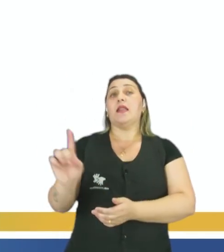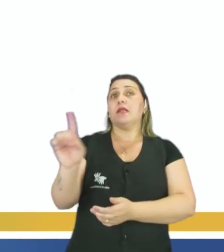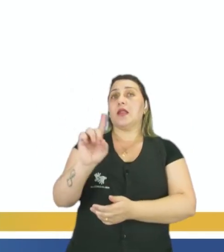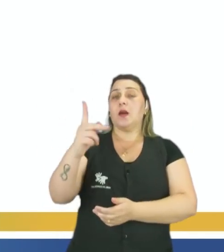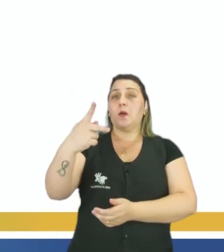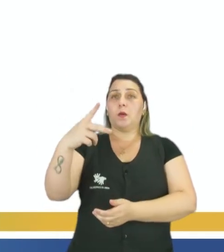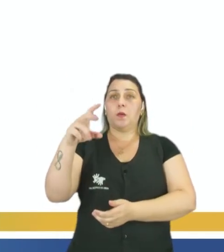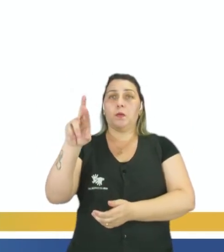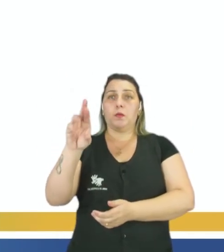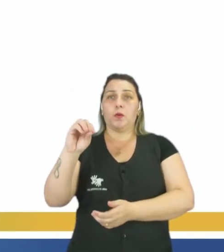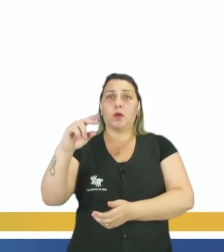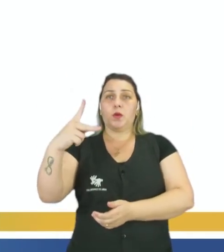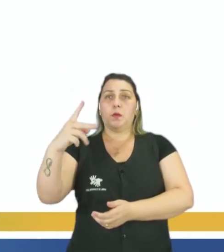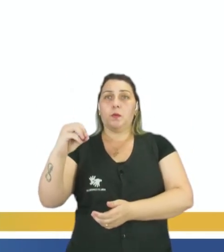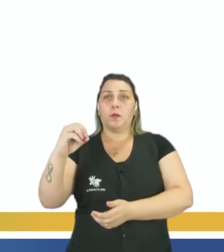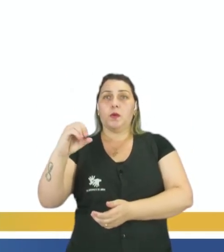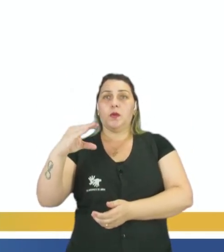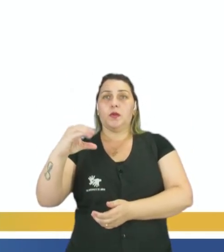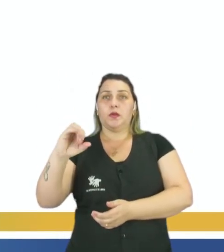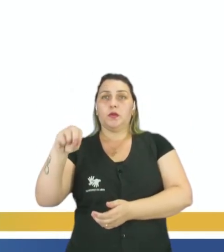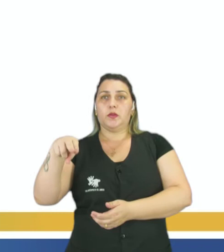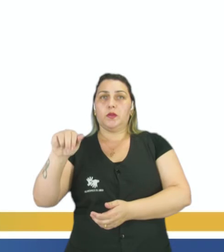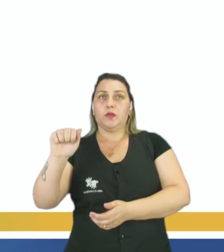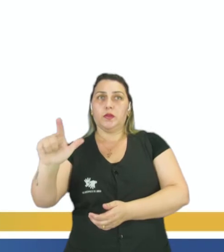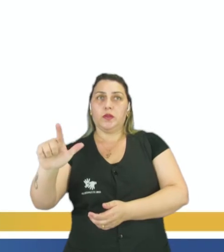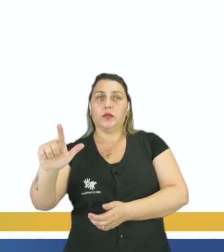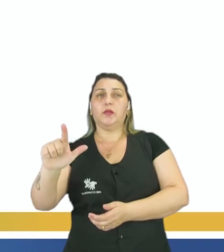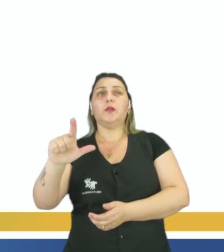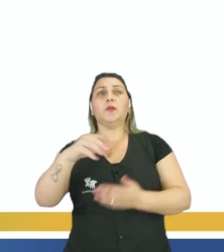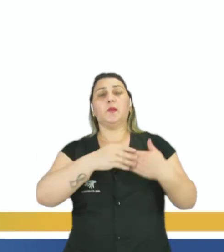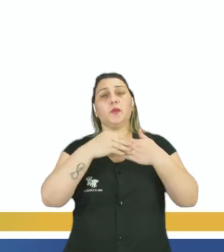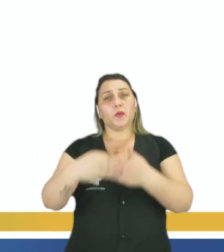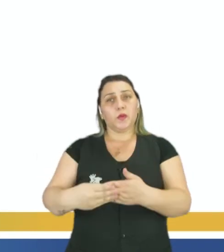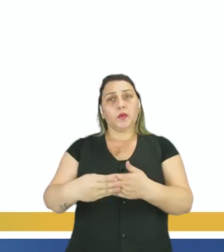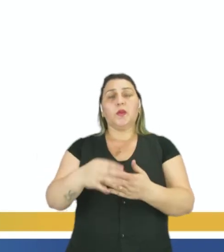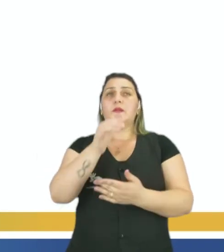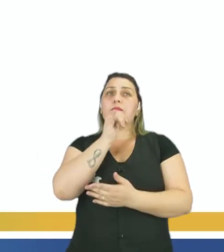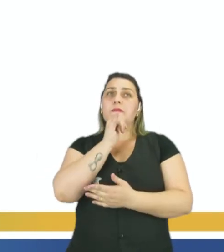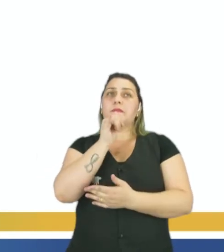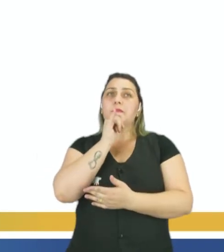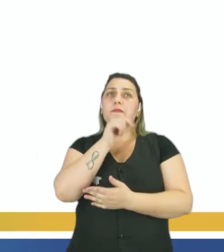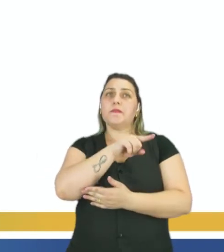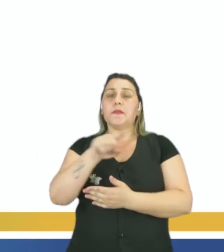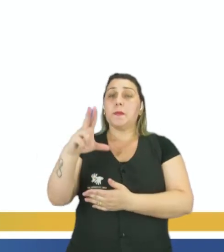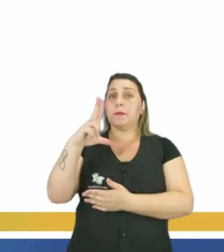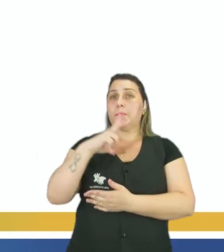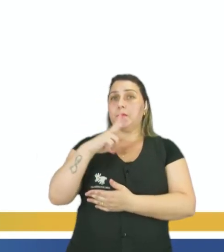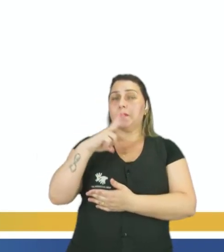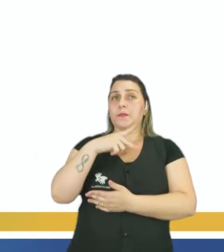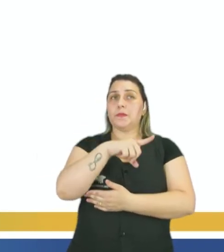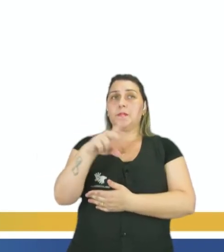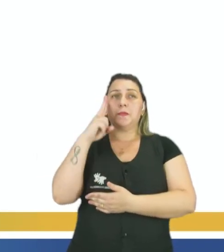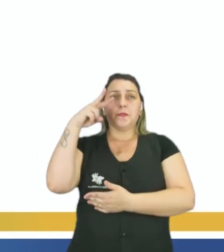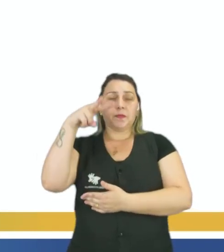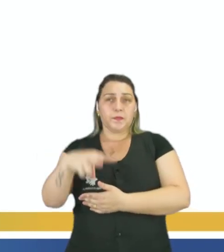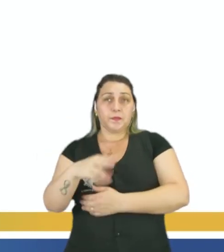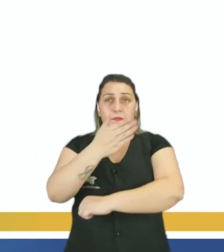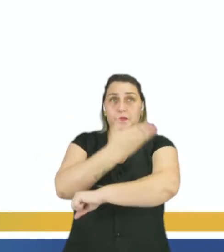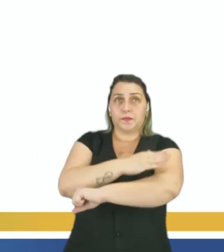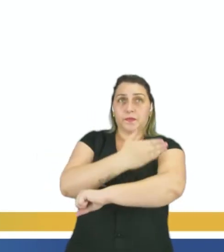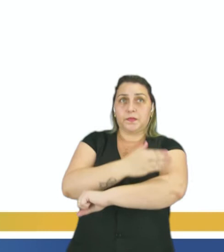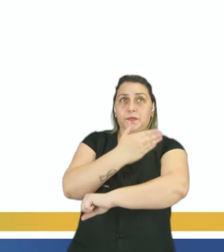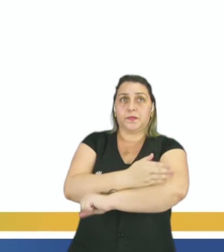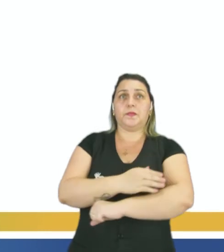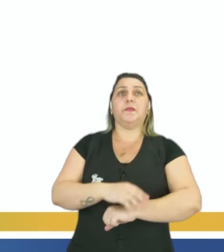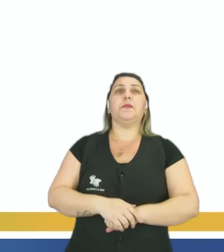é quando acontece a grandeza não proporcional, e aí eu trouxe um caso particular para vocês verem isso na prática.